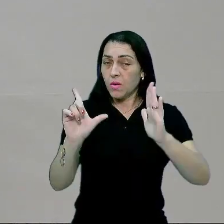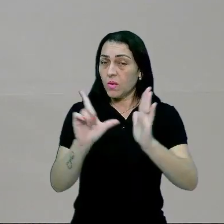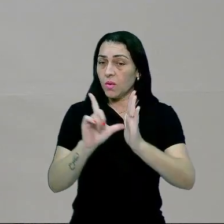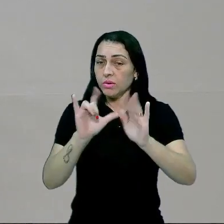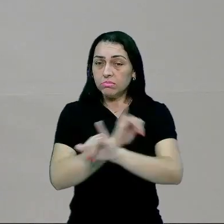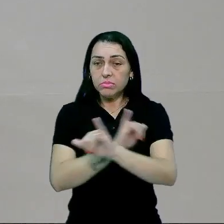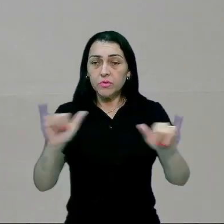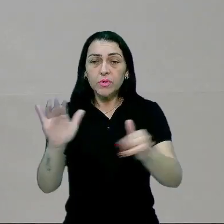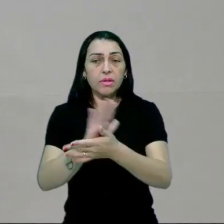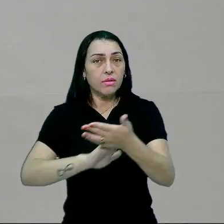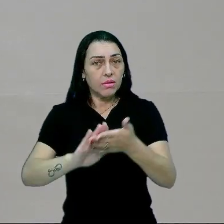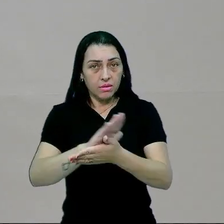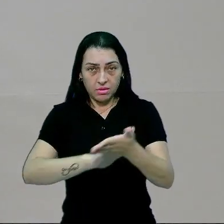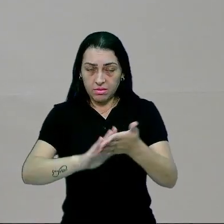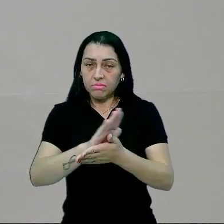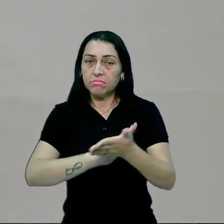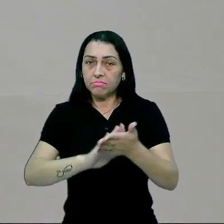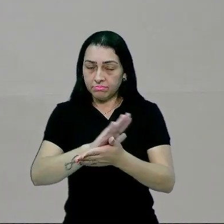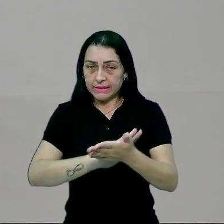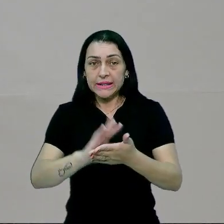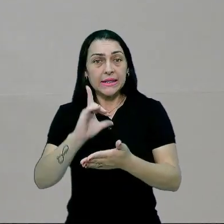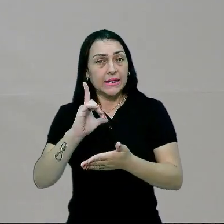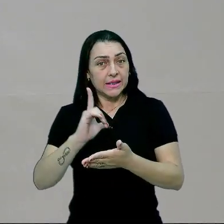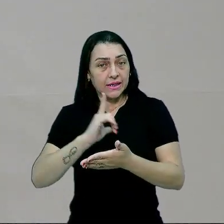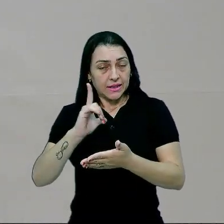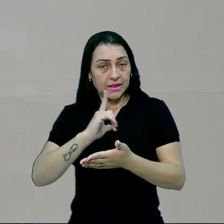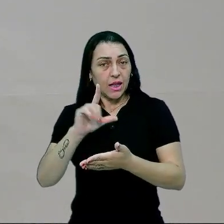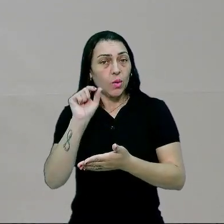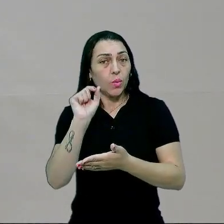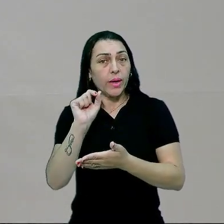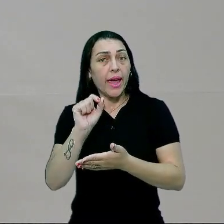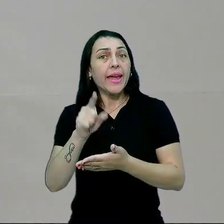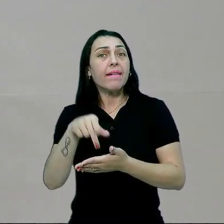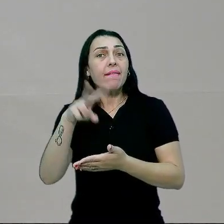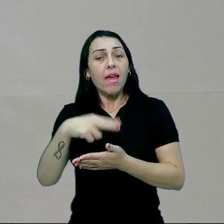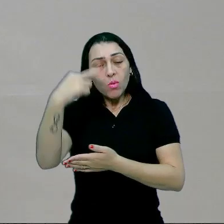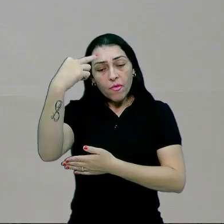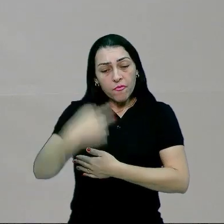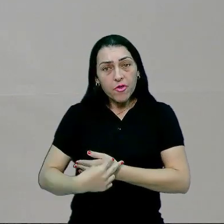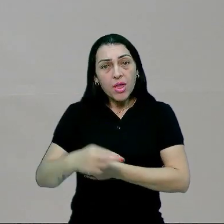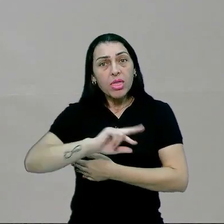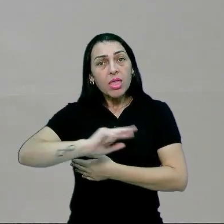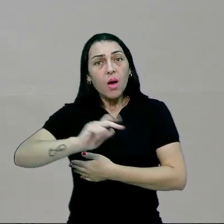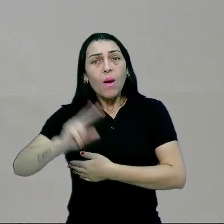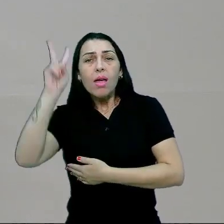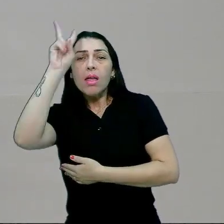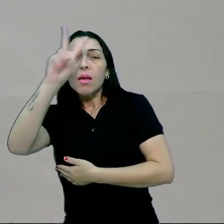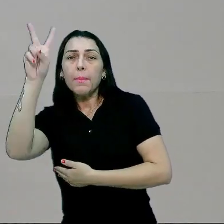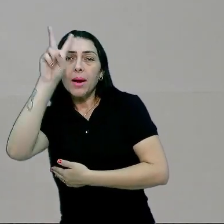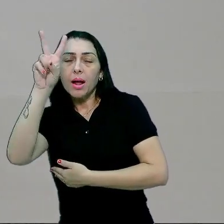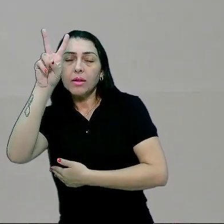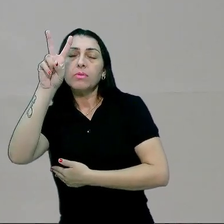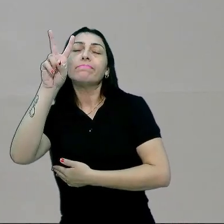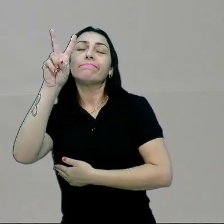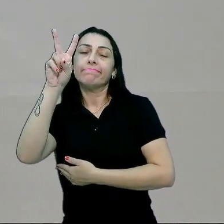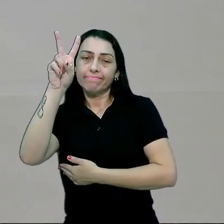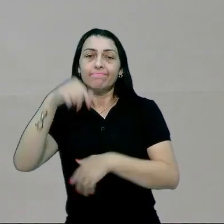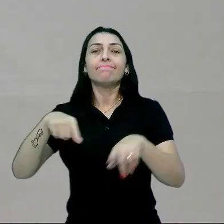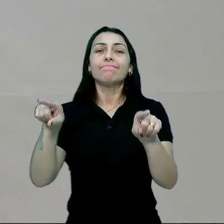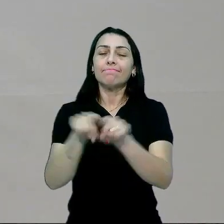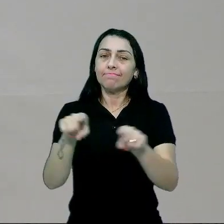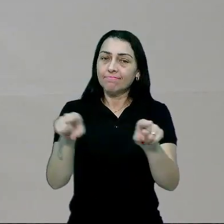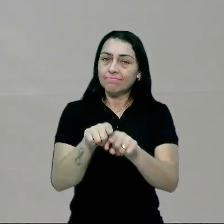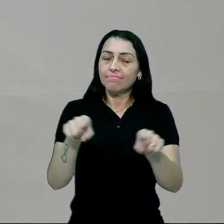não divulga, tem aquele ditado que quem não é visto não é lembrado. Então isso vale para